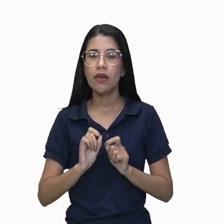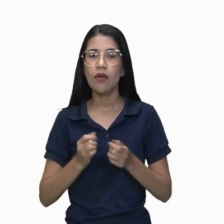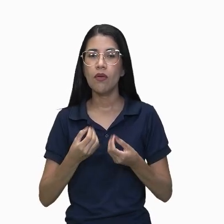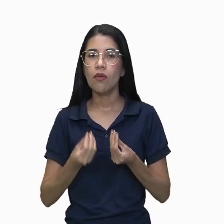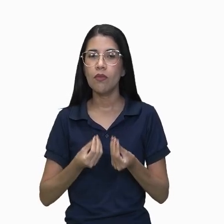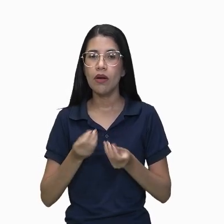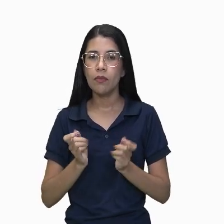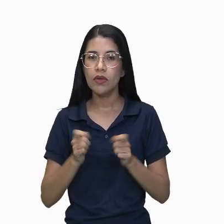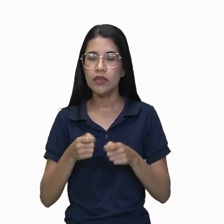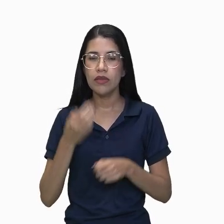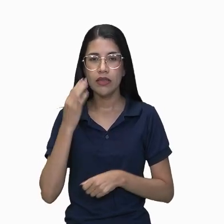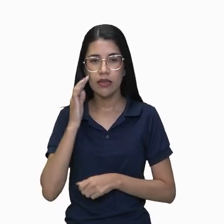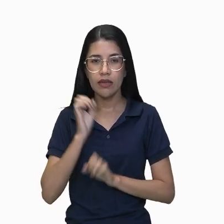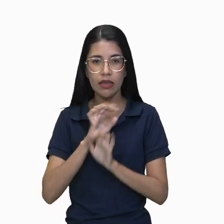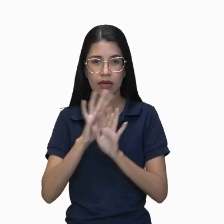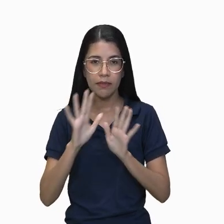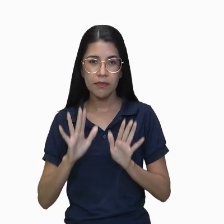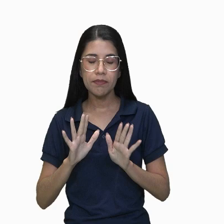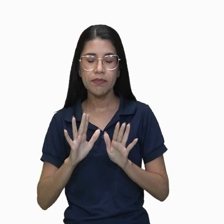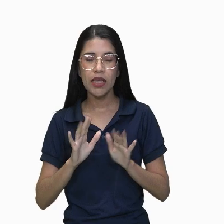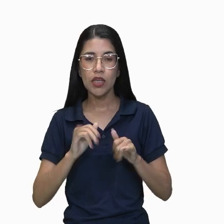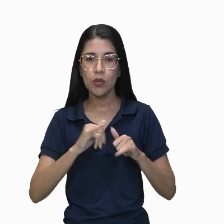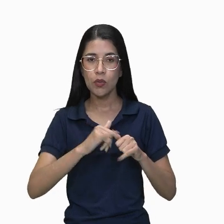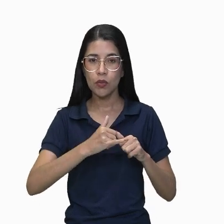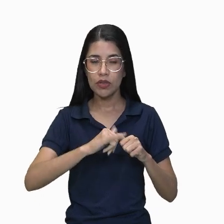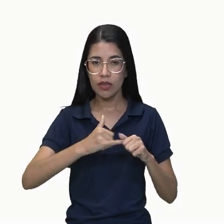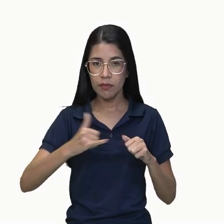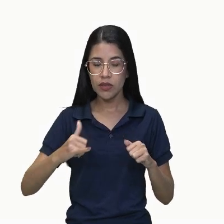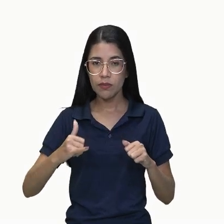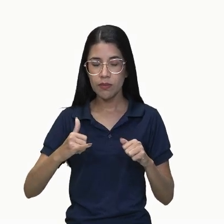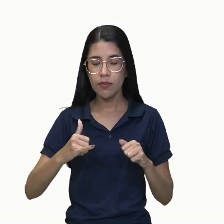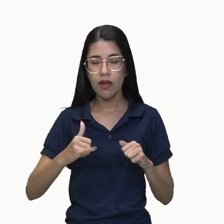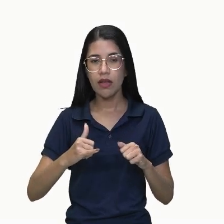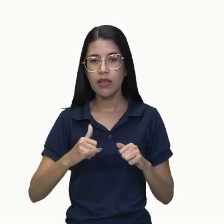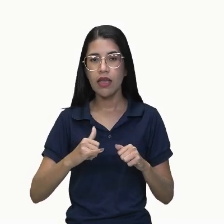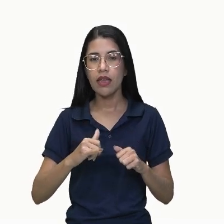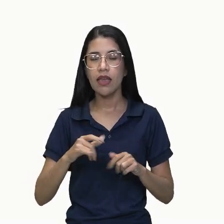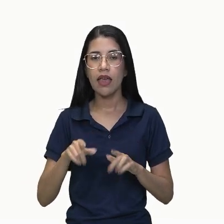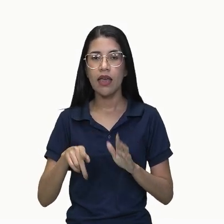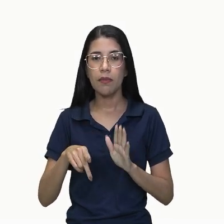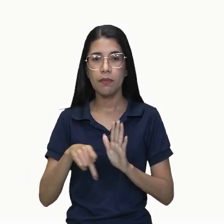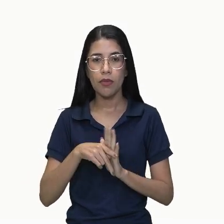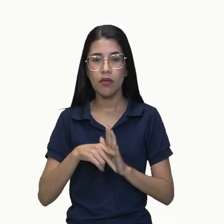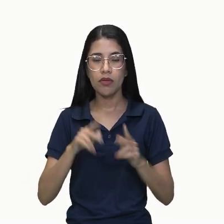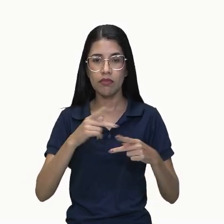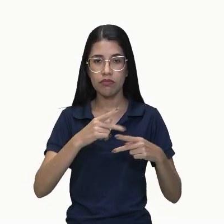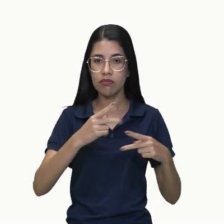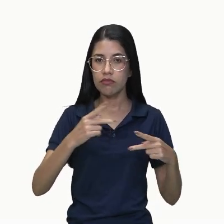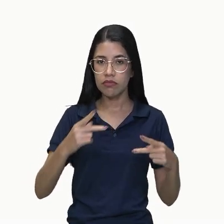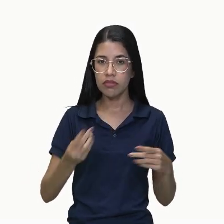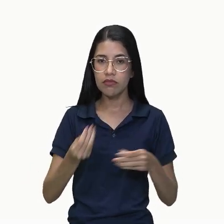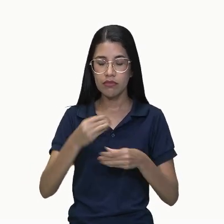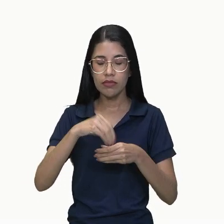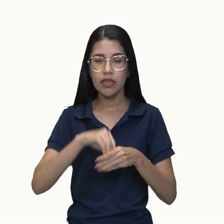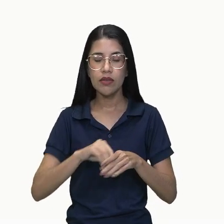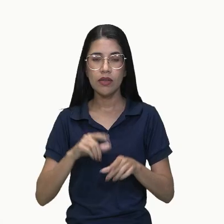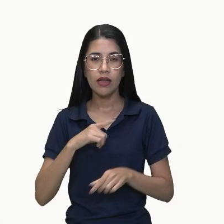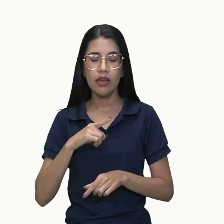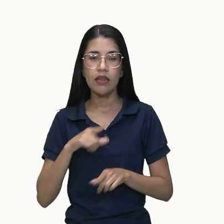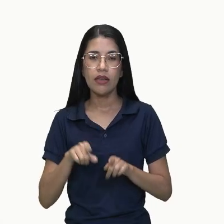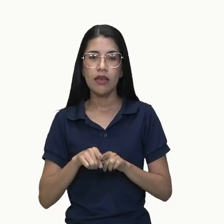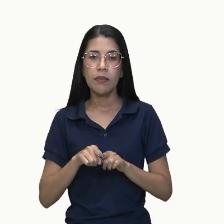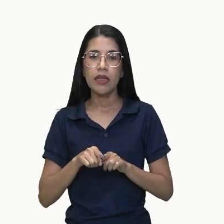entender que os aminoácidos que são partes da proteína, né? Então aqui a gente